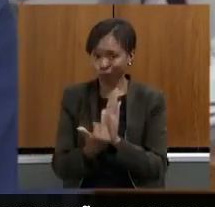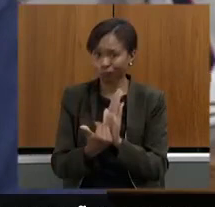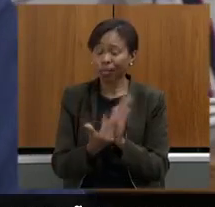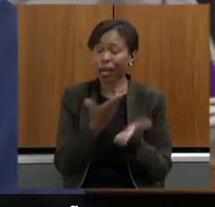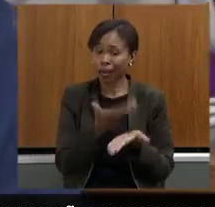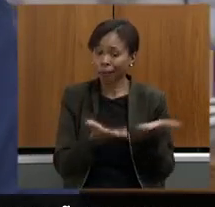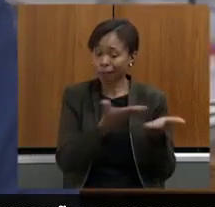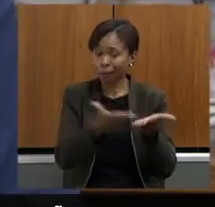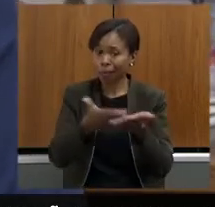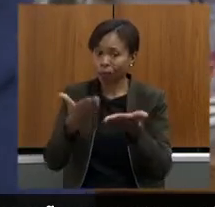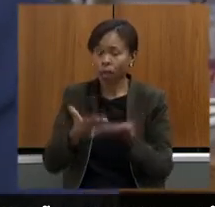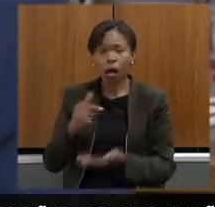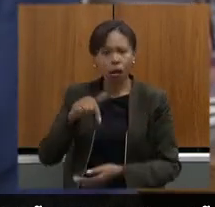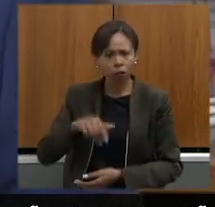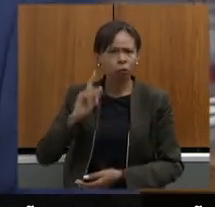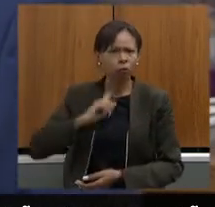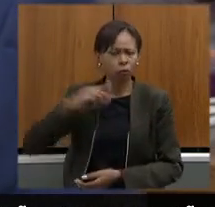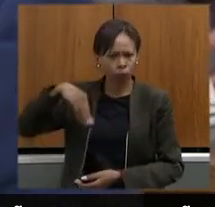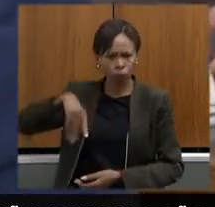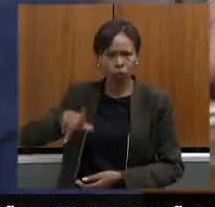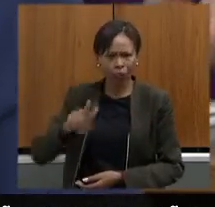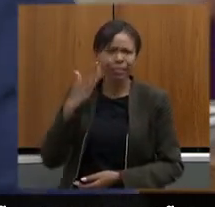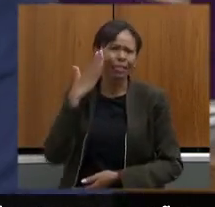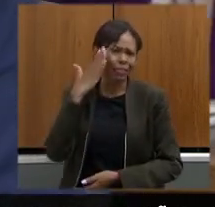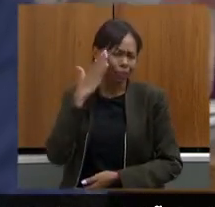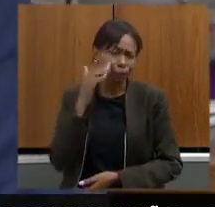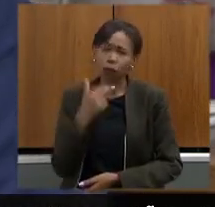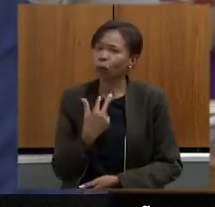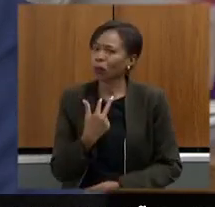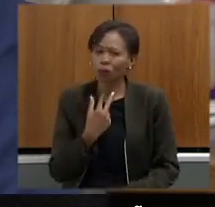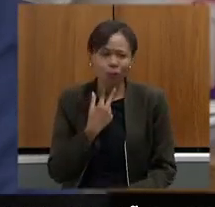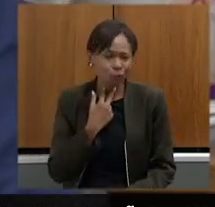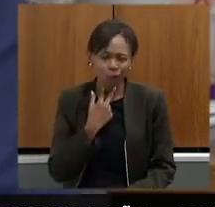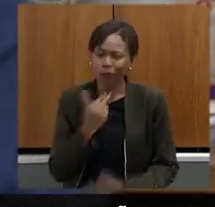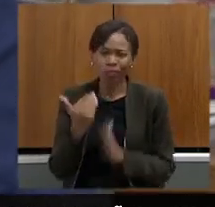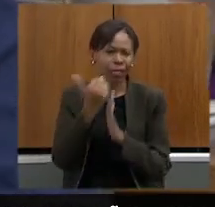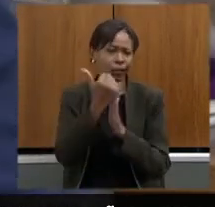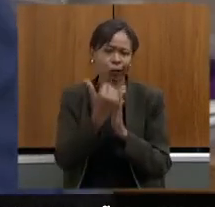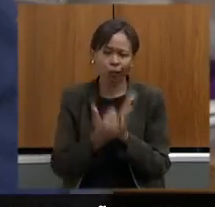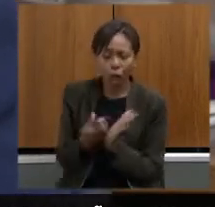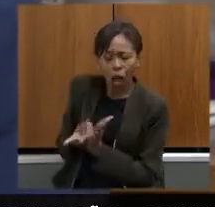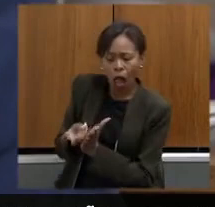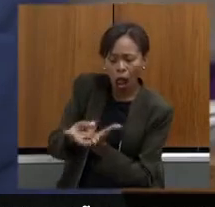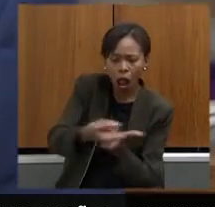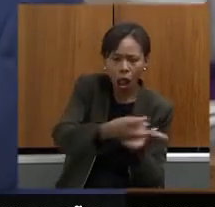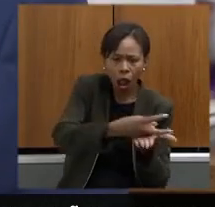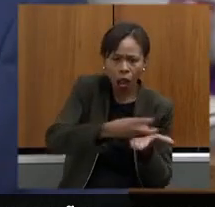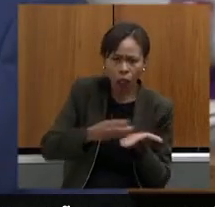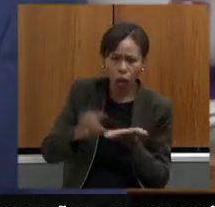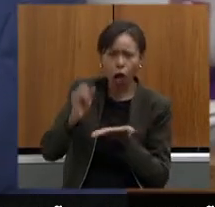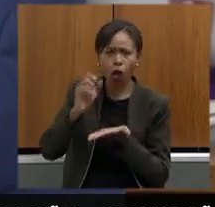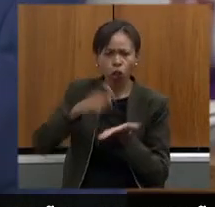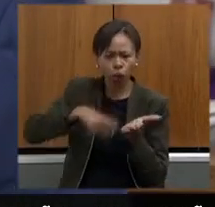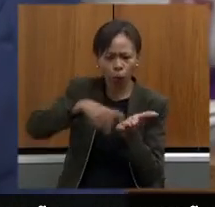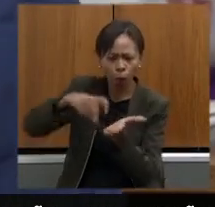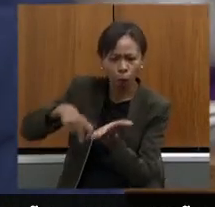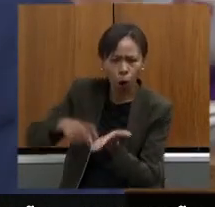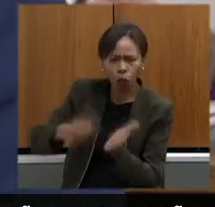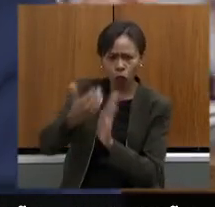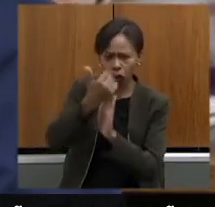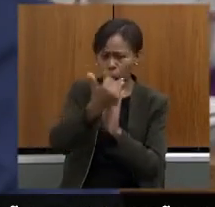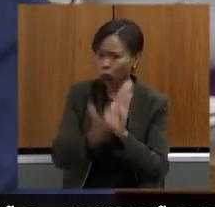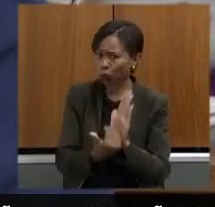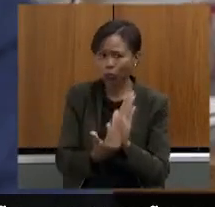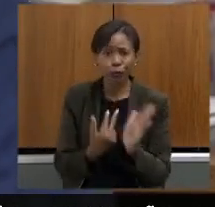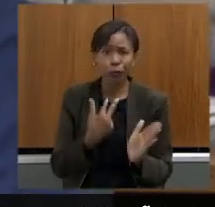na Constituição nosso estado que não se pode reduzir a arrecadação do Estado sem apresentar da onde